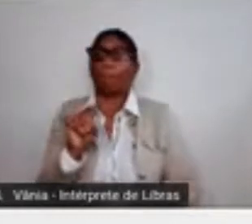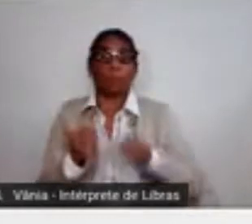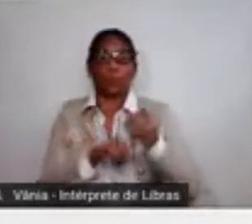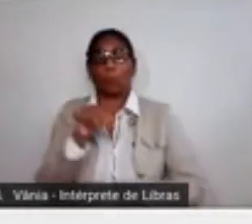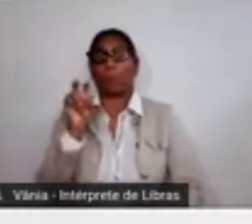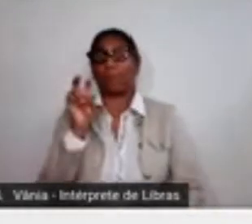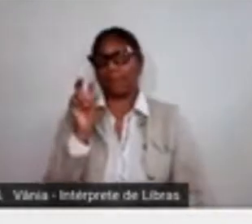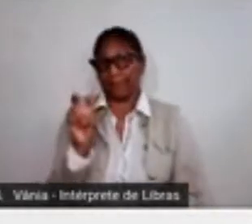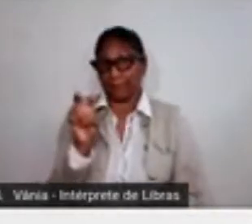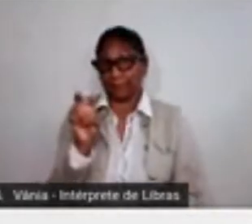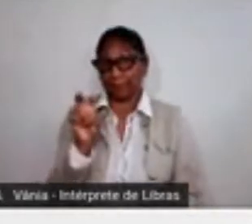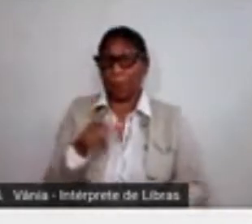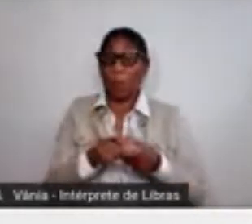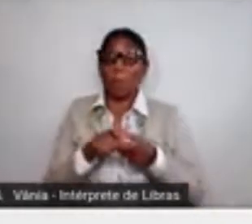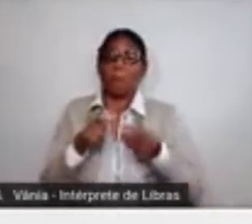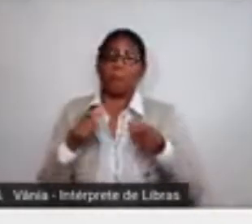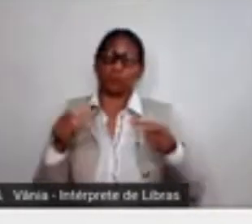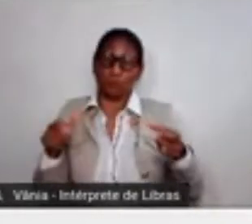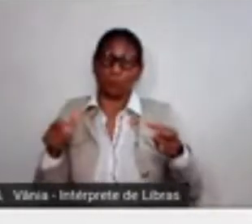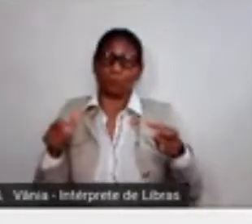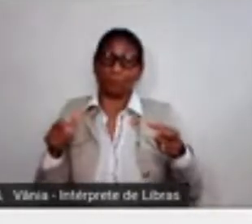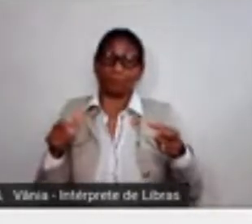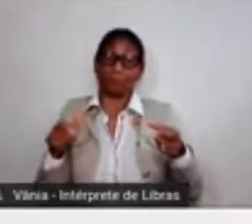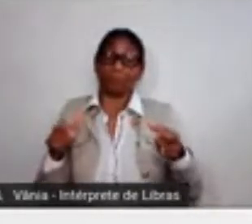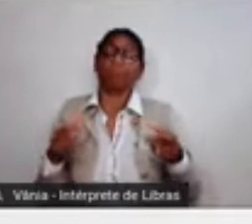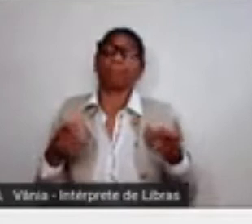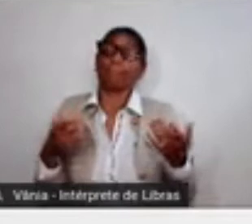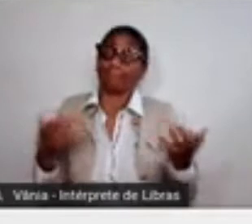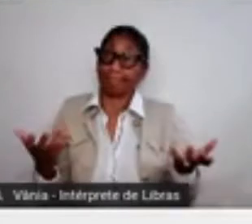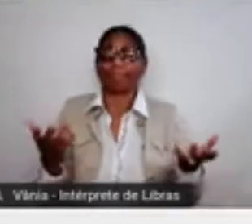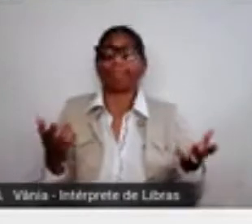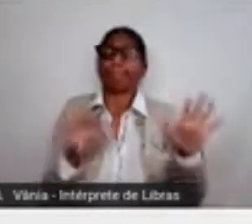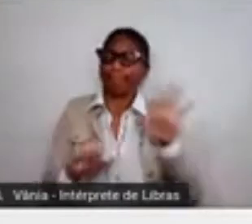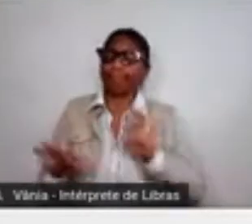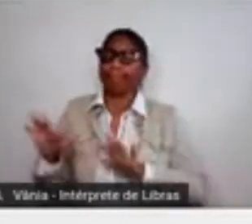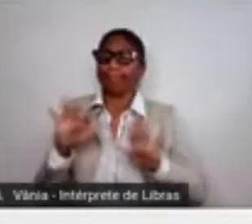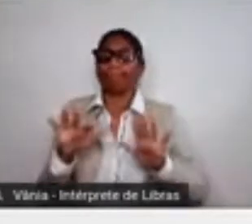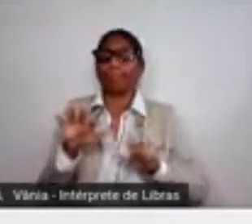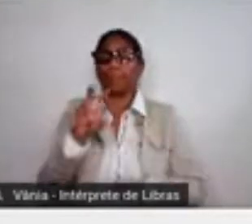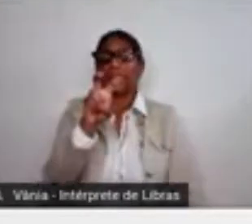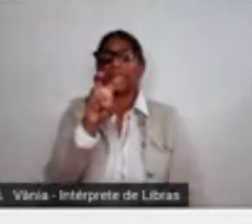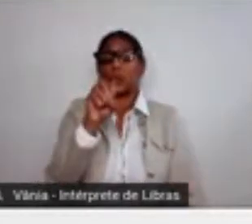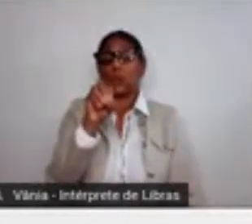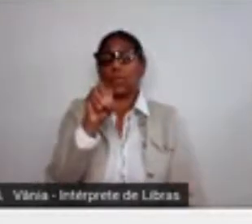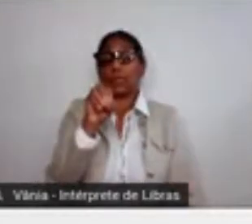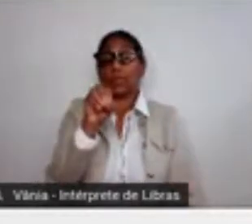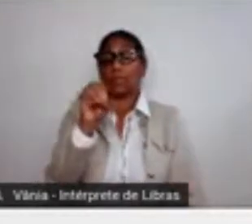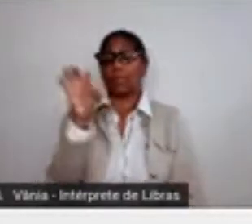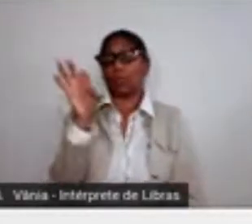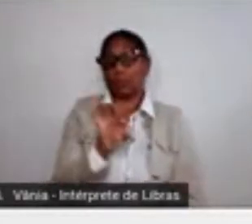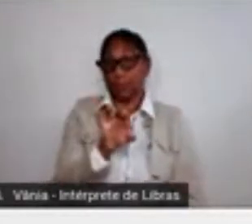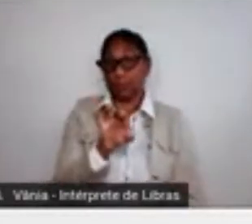também aumentaram, embora ainda estejam num patamar menor, mas aumentaram proporcionalmente à população 50%, de 5